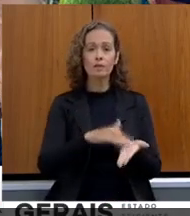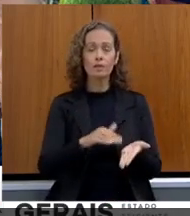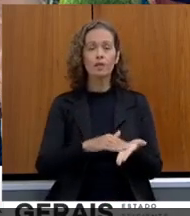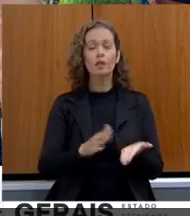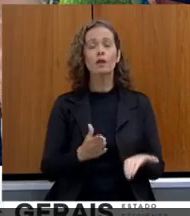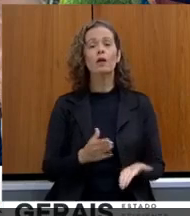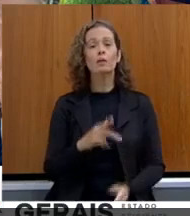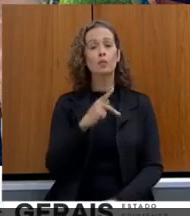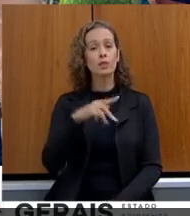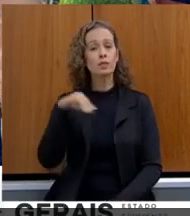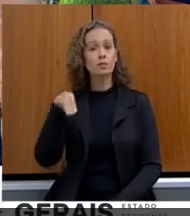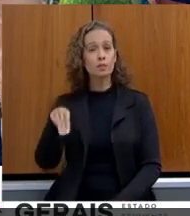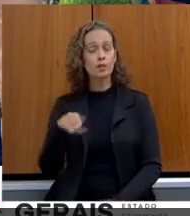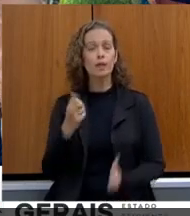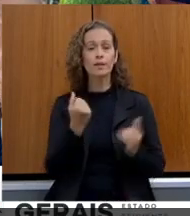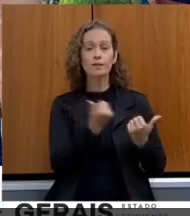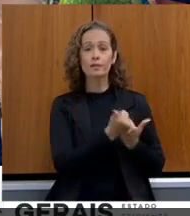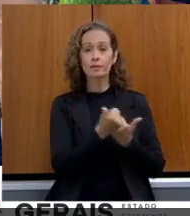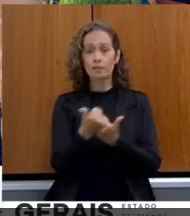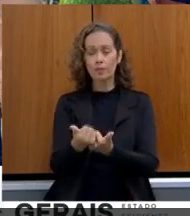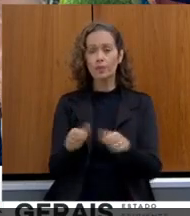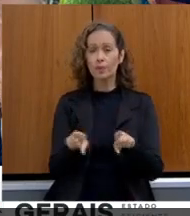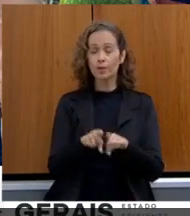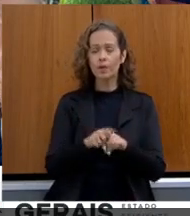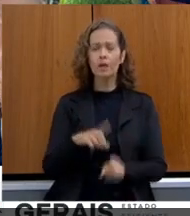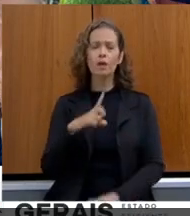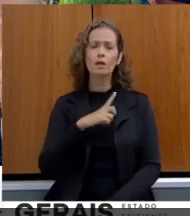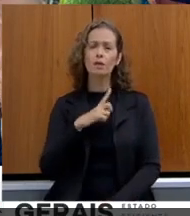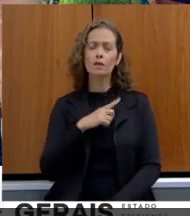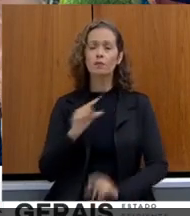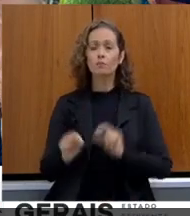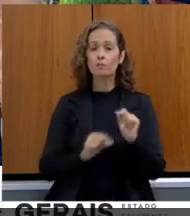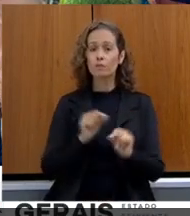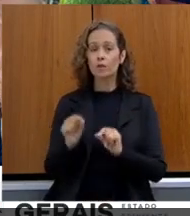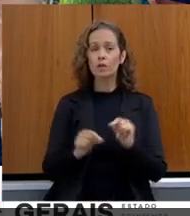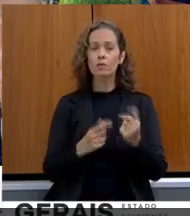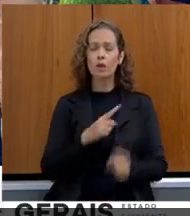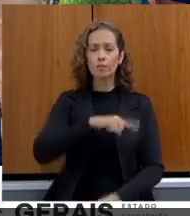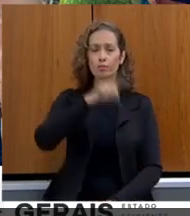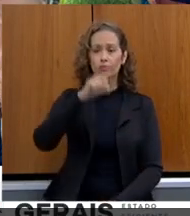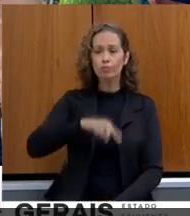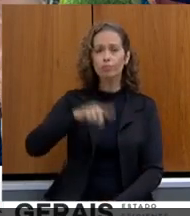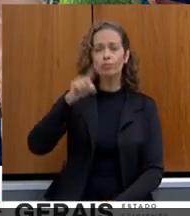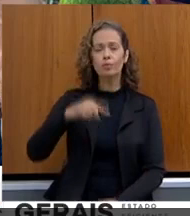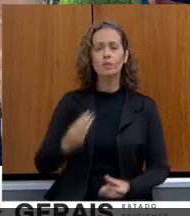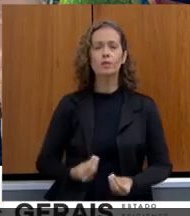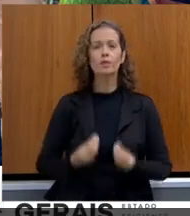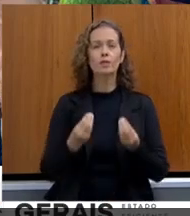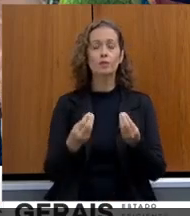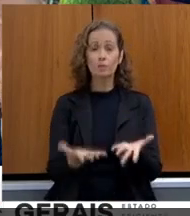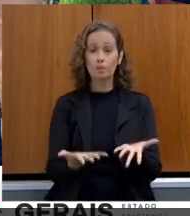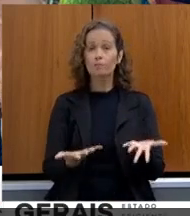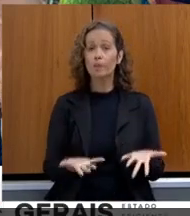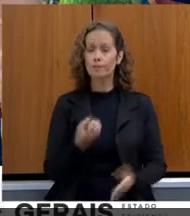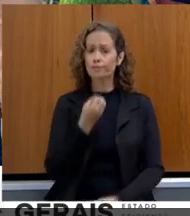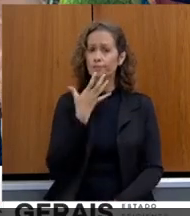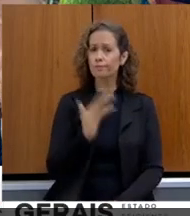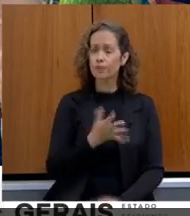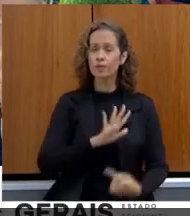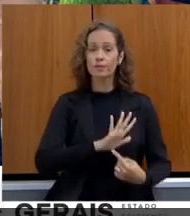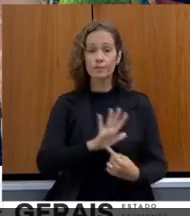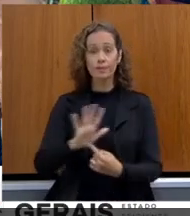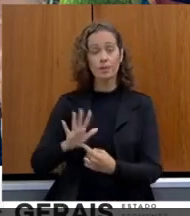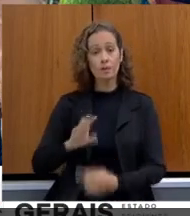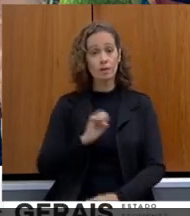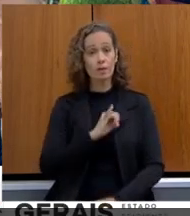Polícia Militar nesse apoio e temos um manutenção do índice de distribuição do Preste bastante depressiva se se se se